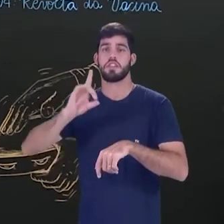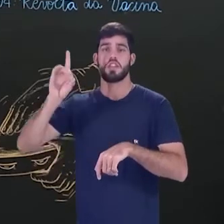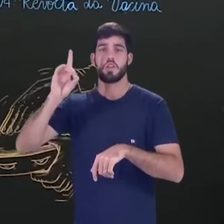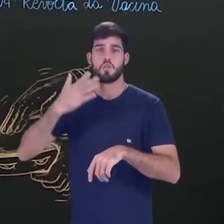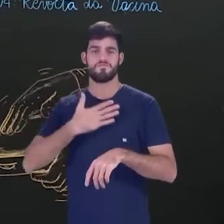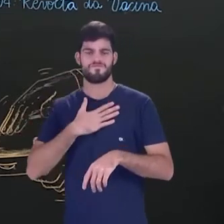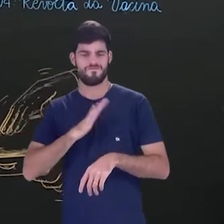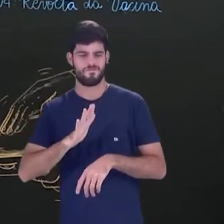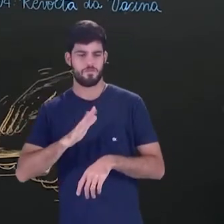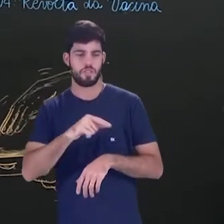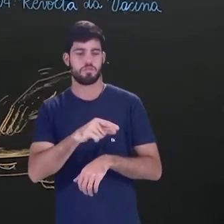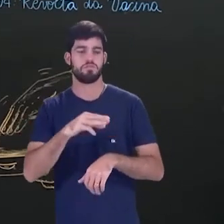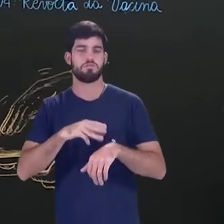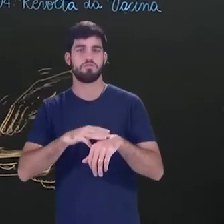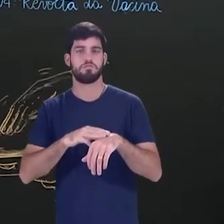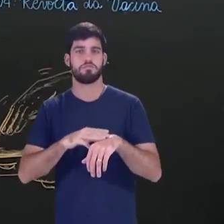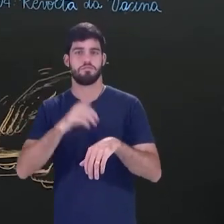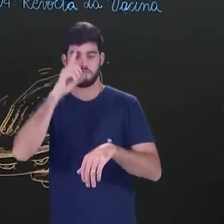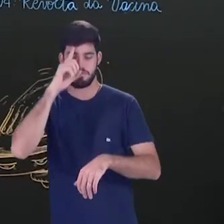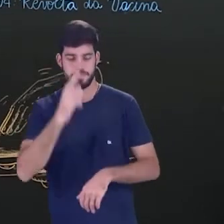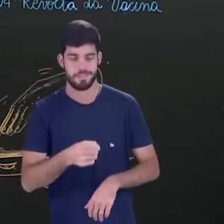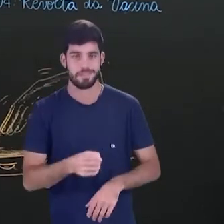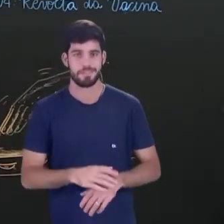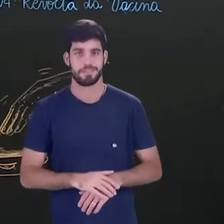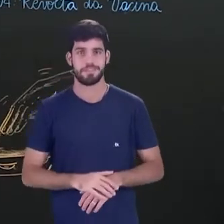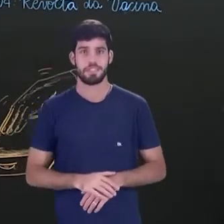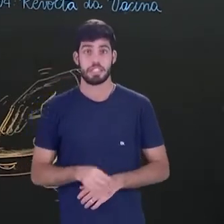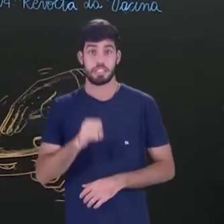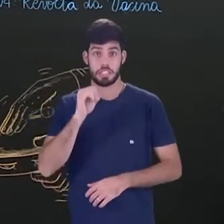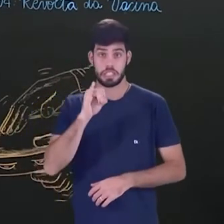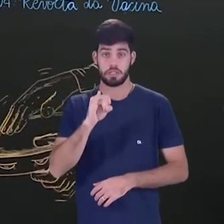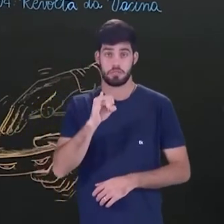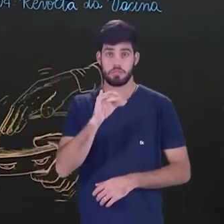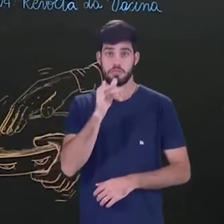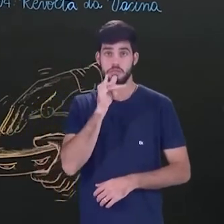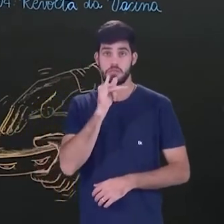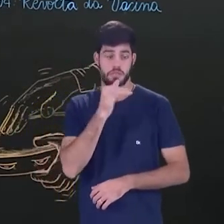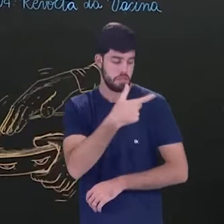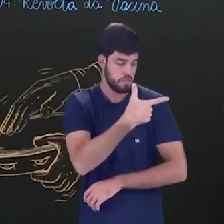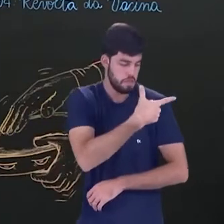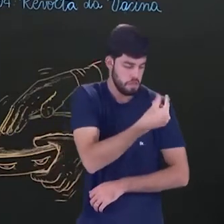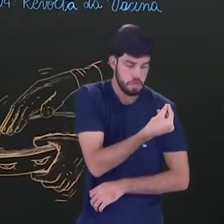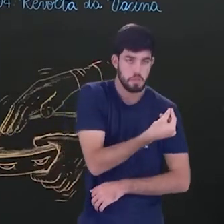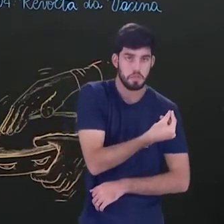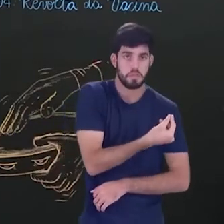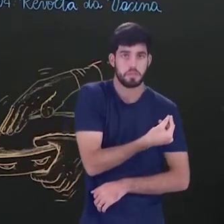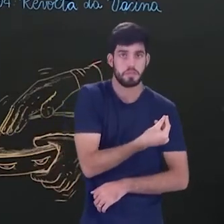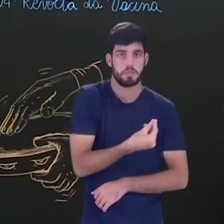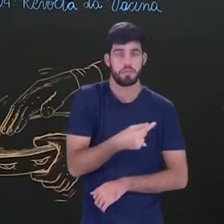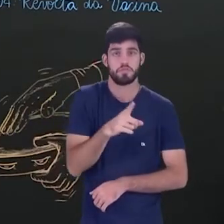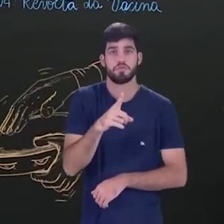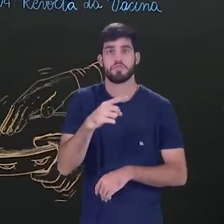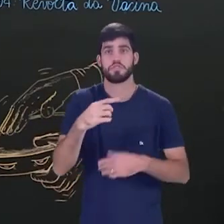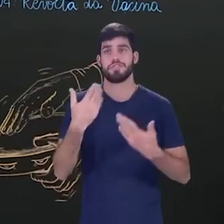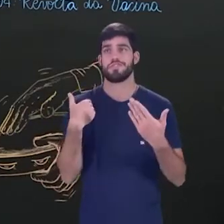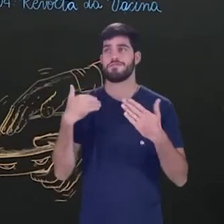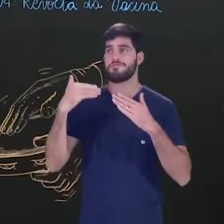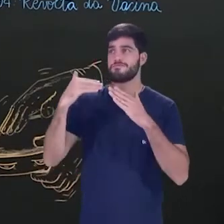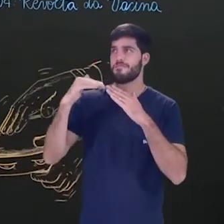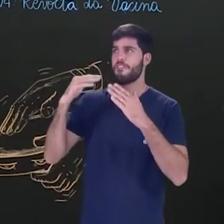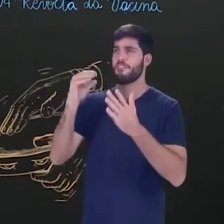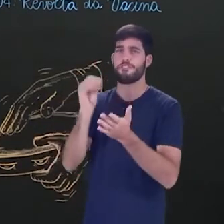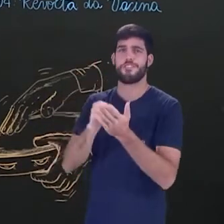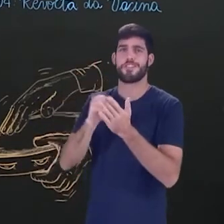Omolu, né? E então, se você instituísse a vacinação, você estaria, de certa